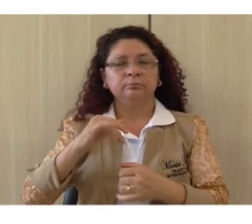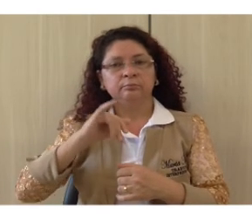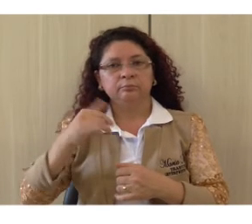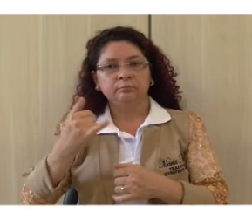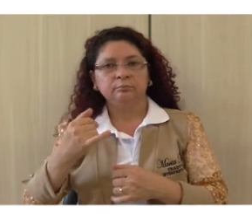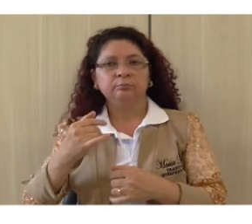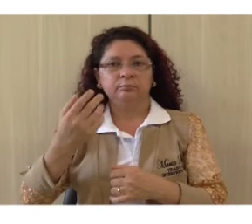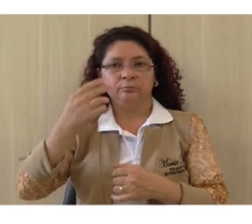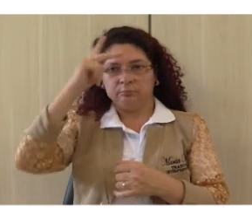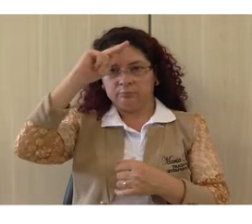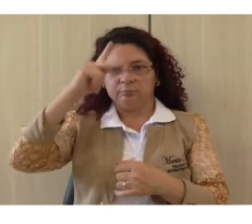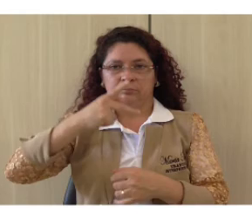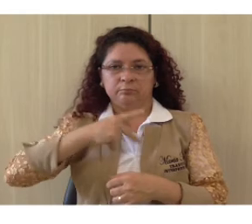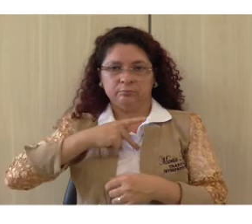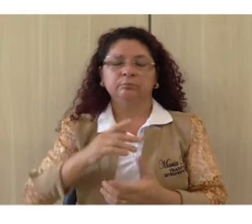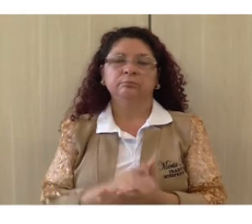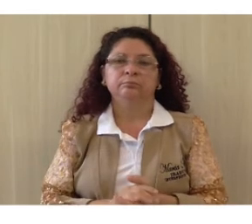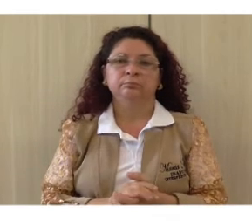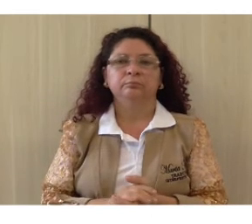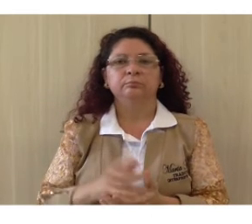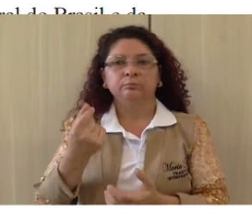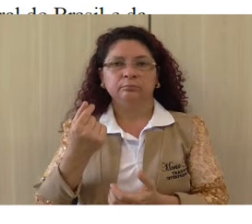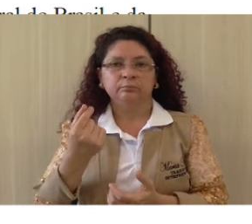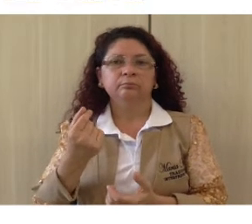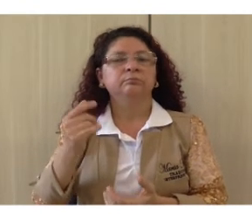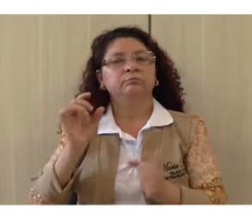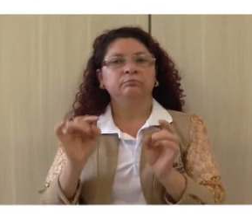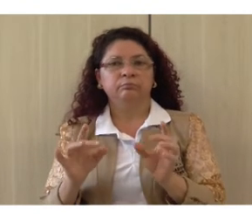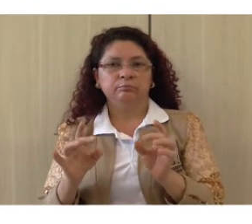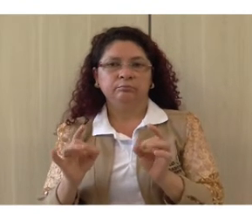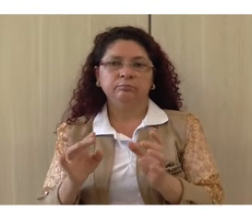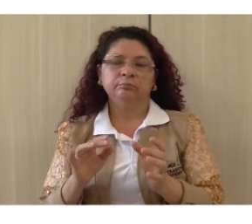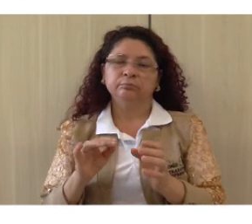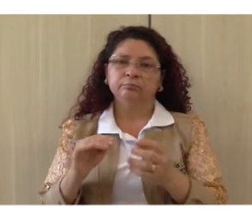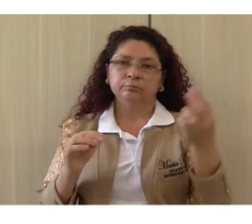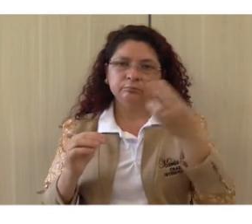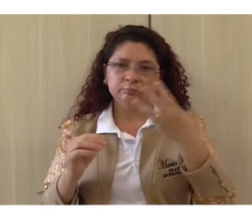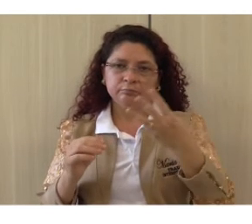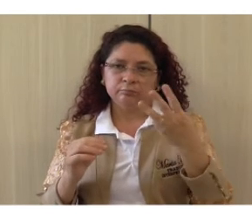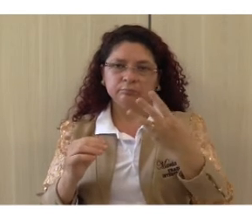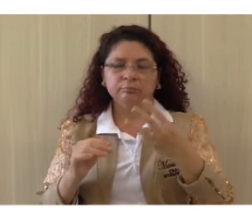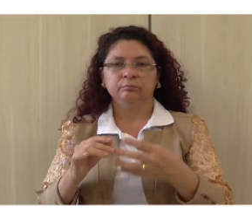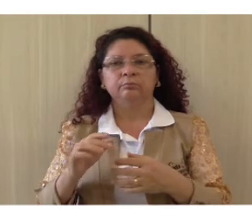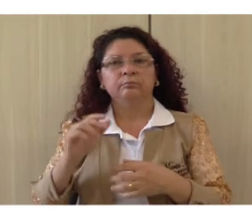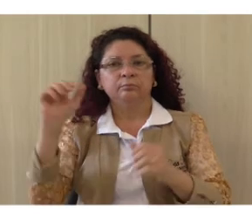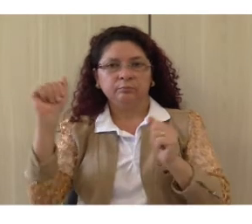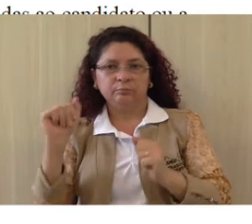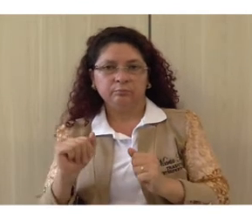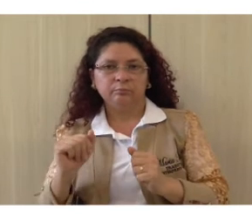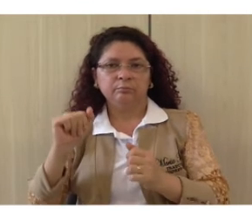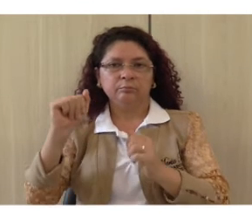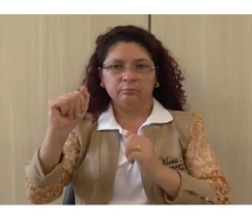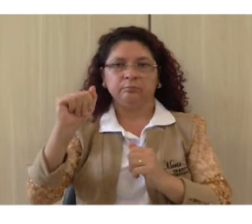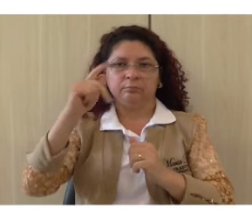vinculadas. E. Notas fiscais de vendas. Terceiro, aposentados e